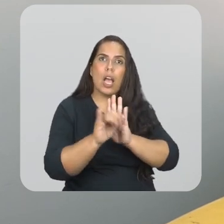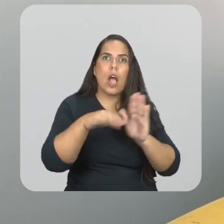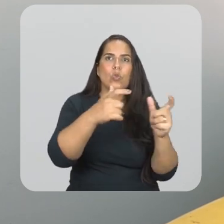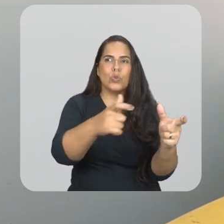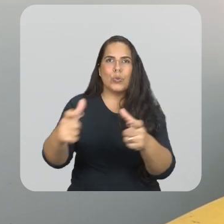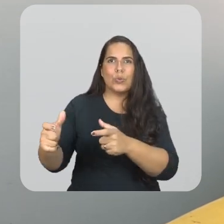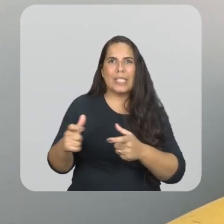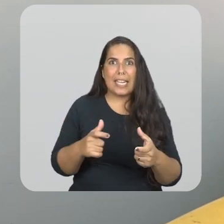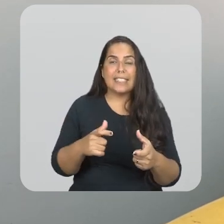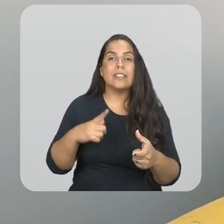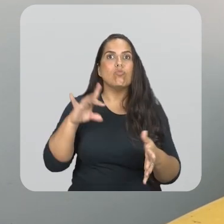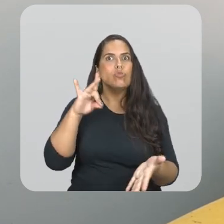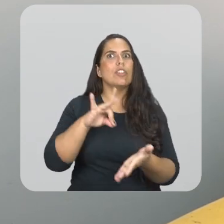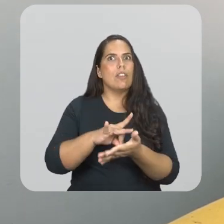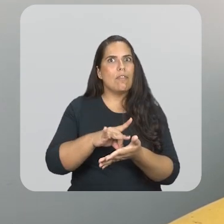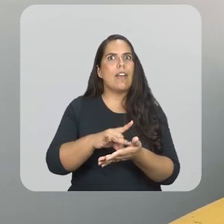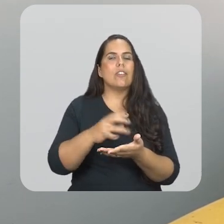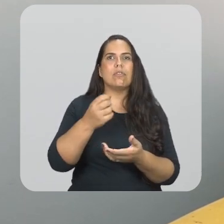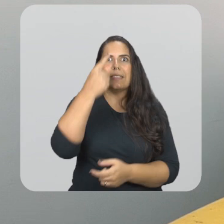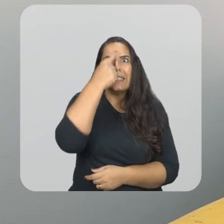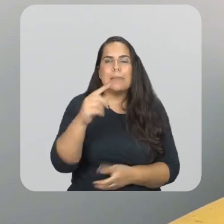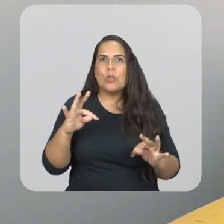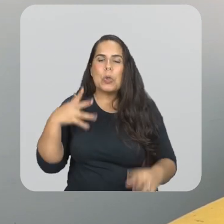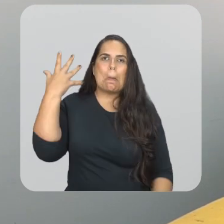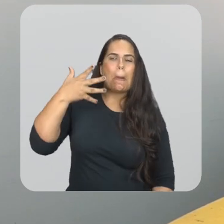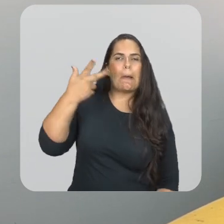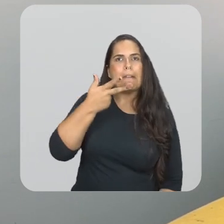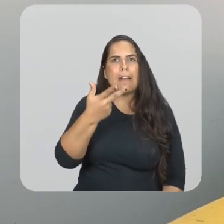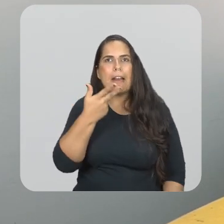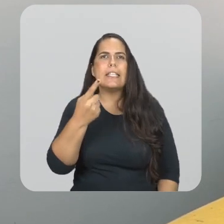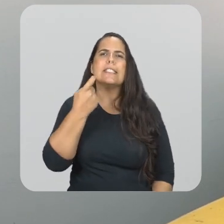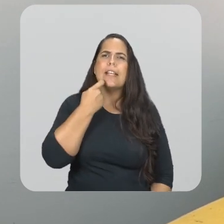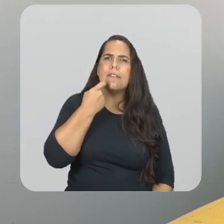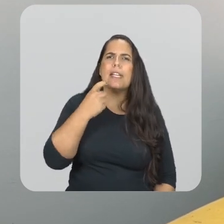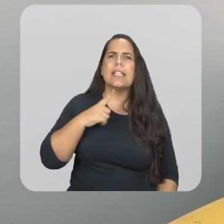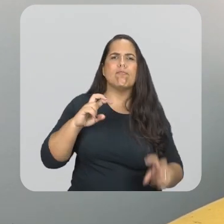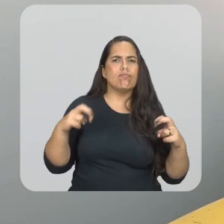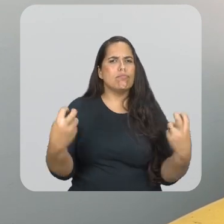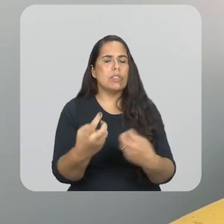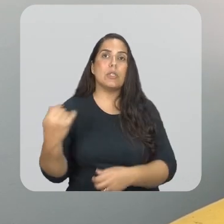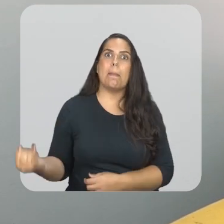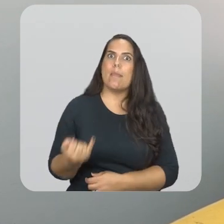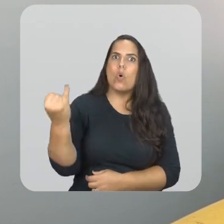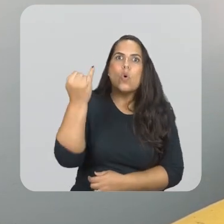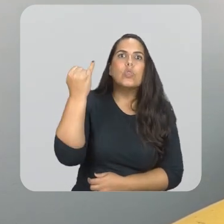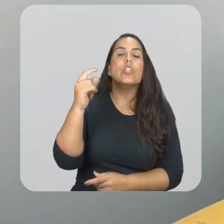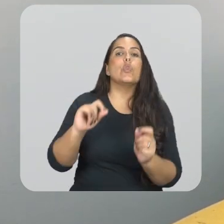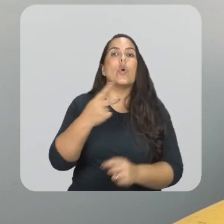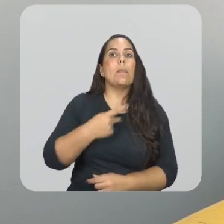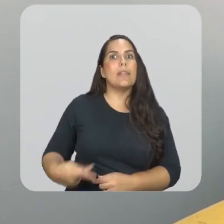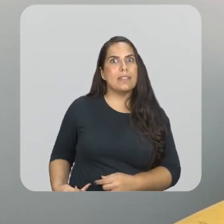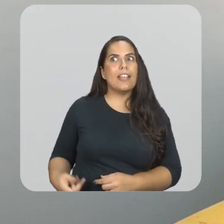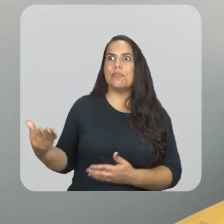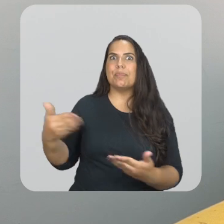FAPERJ em alguns palcos. Então eu falei a semana inteira. Na sexta-feira eu tive uma mesa super importante porque eu consegui trazer o